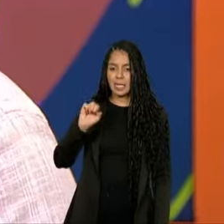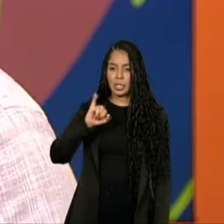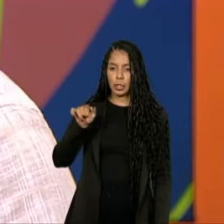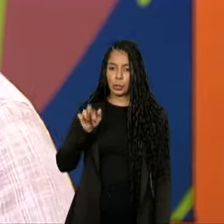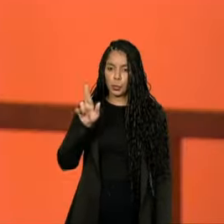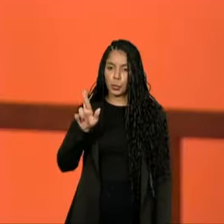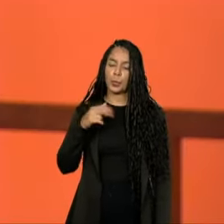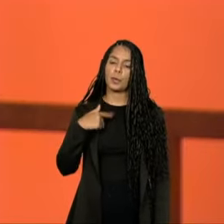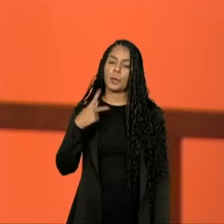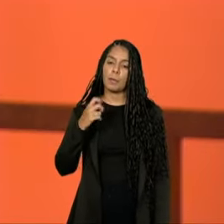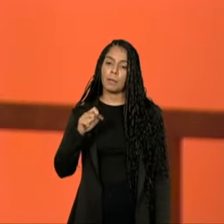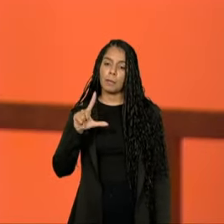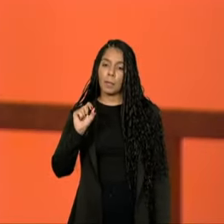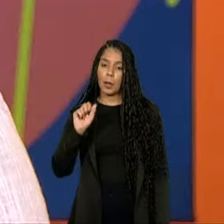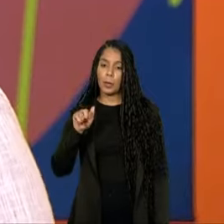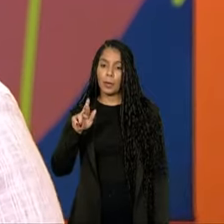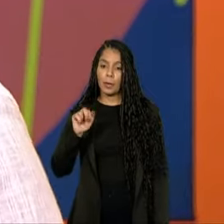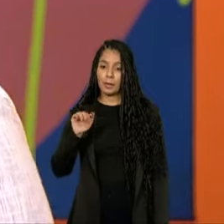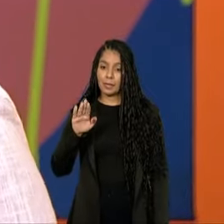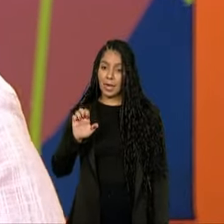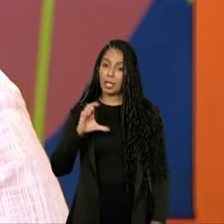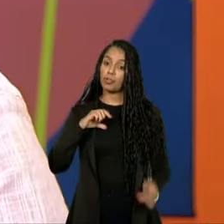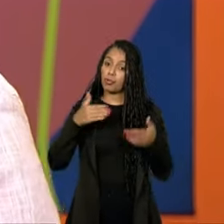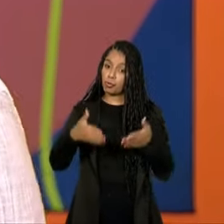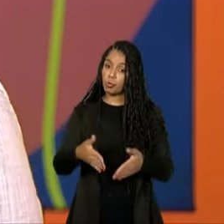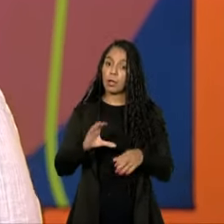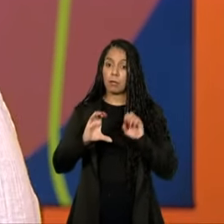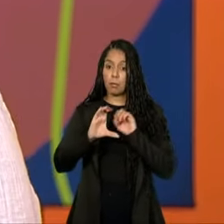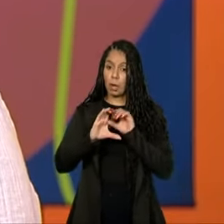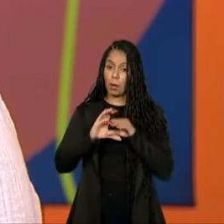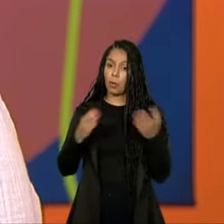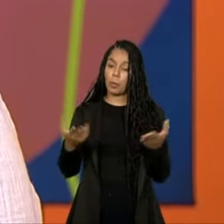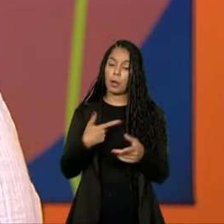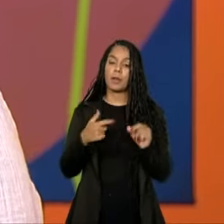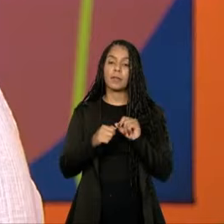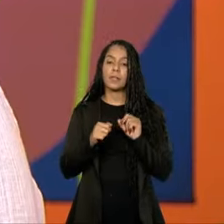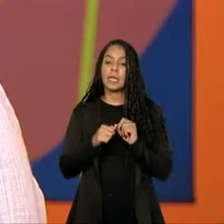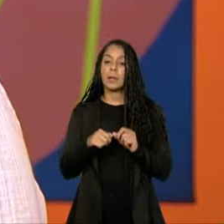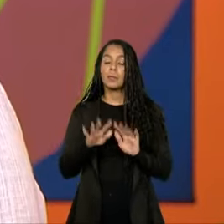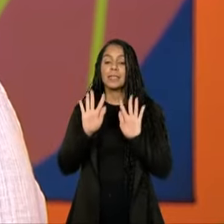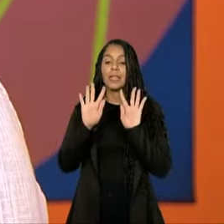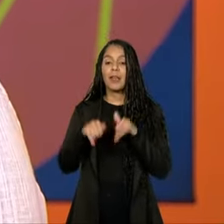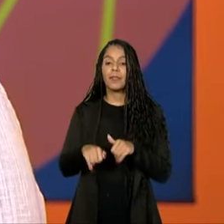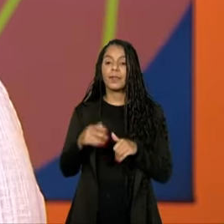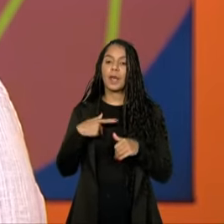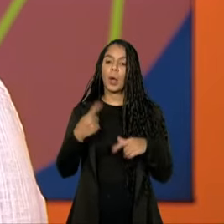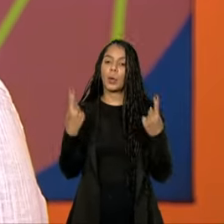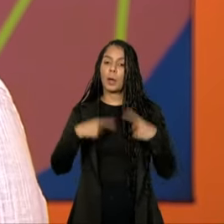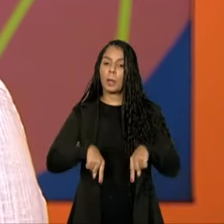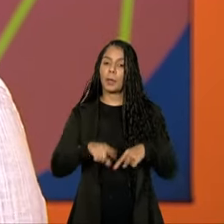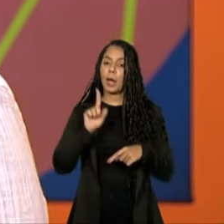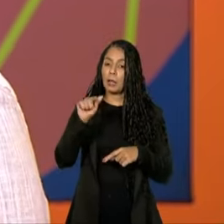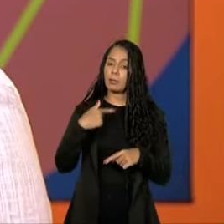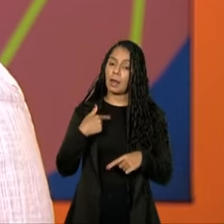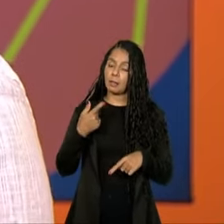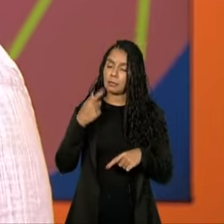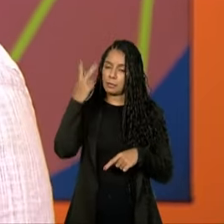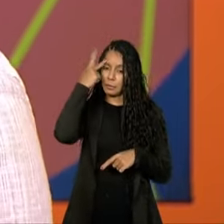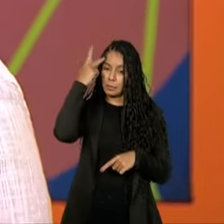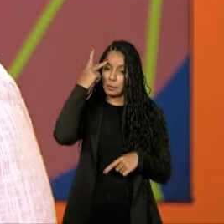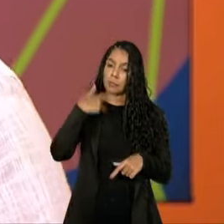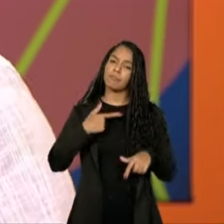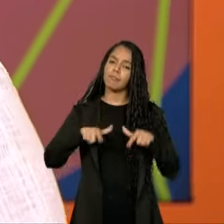o que está chegando na Globo agora. A gente fizemos a final do Campeonato de São Paulo e fizemos seleção brasileira e tal. Eu fiquei trabalhando.